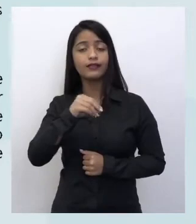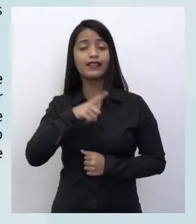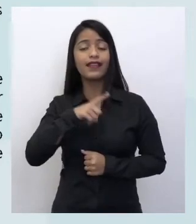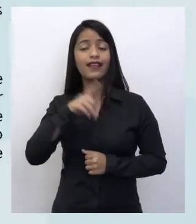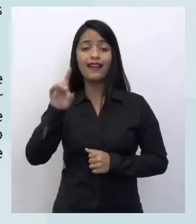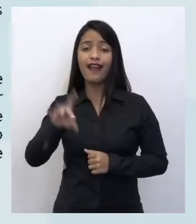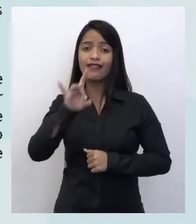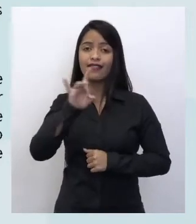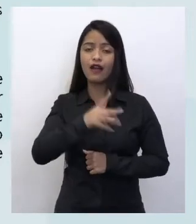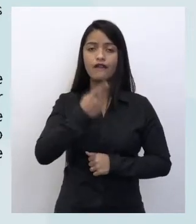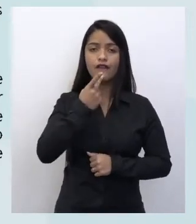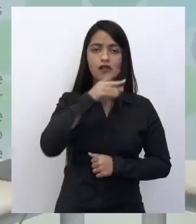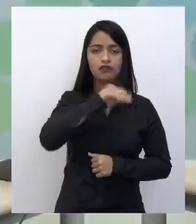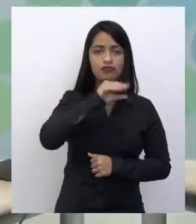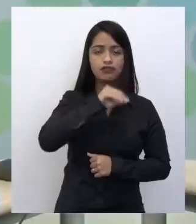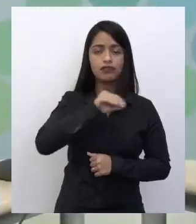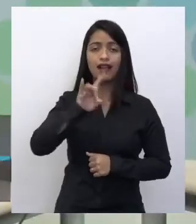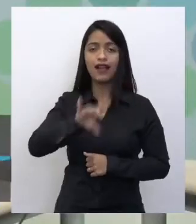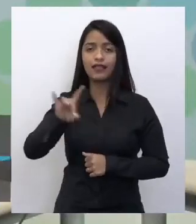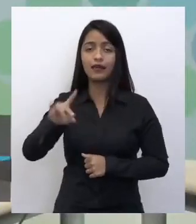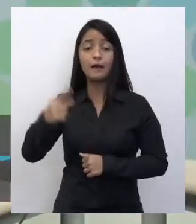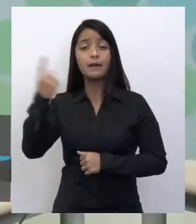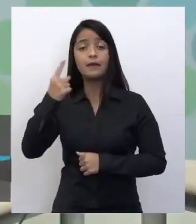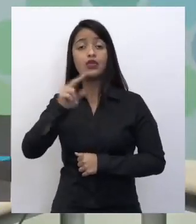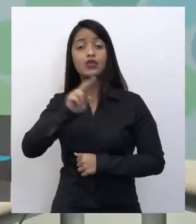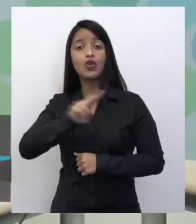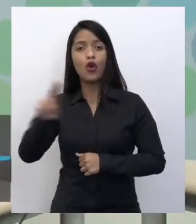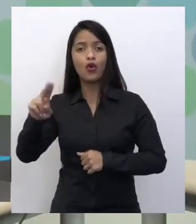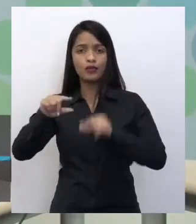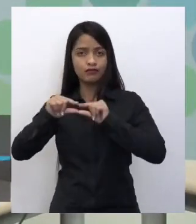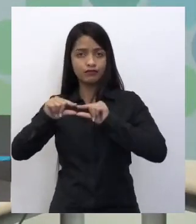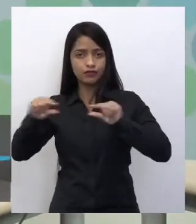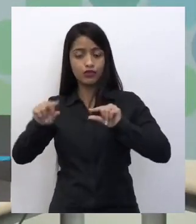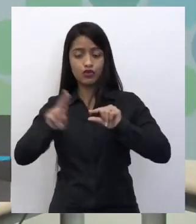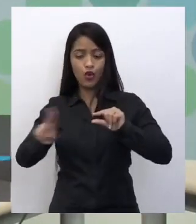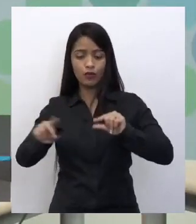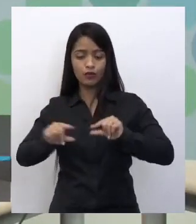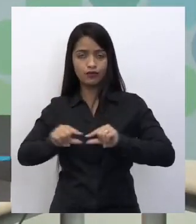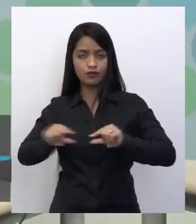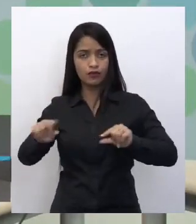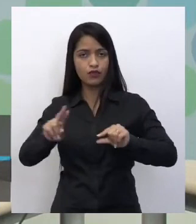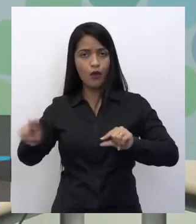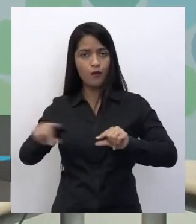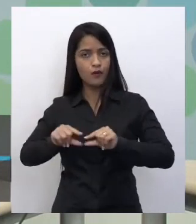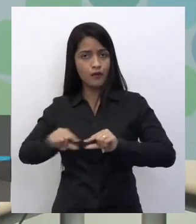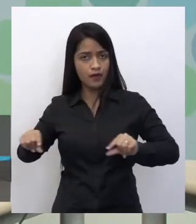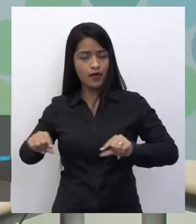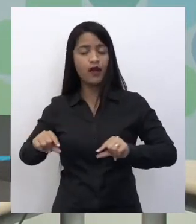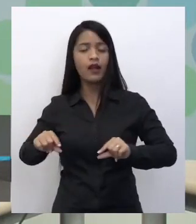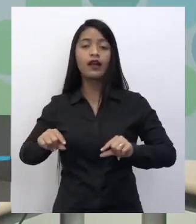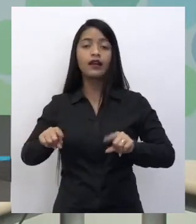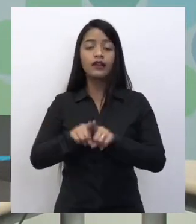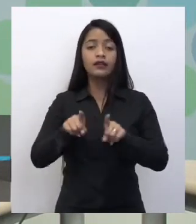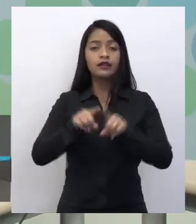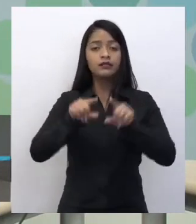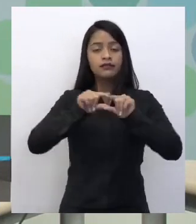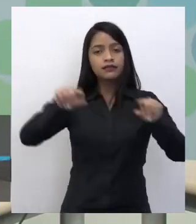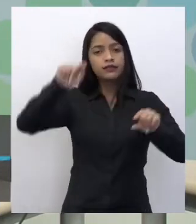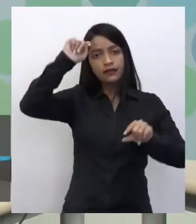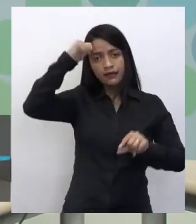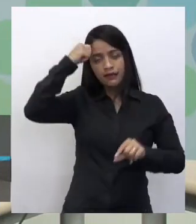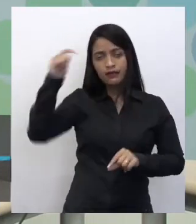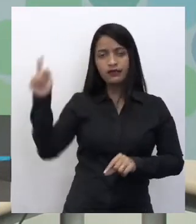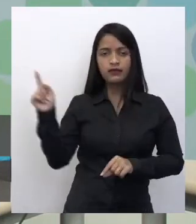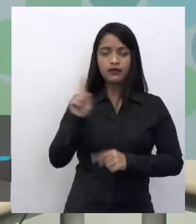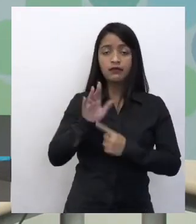mas primeiro tem quem vai falar e até como vai ser, né? Indicação. Entre um homem caminhando, tal, tem uma indicação. Aí, já